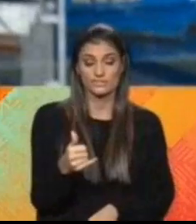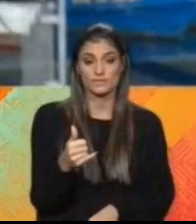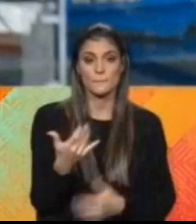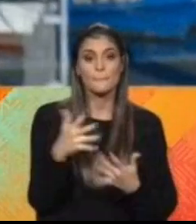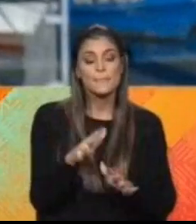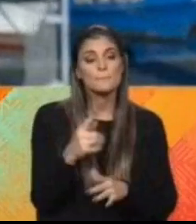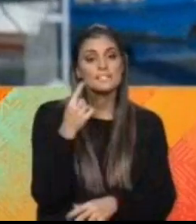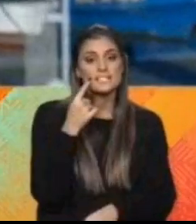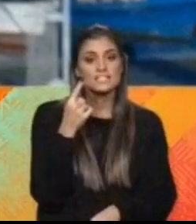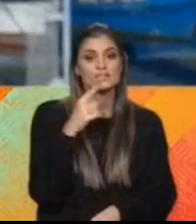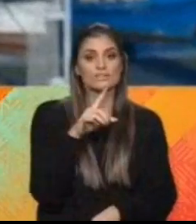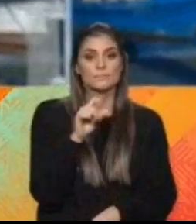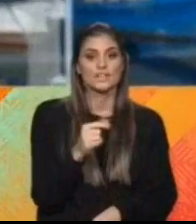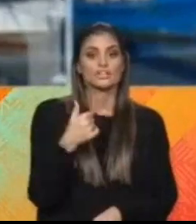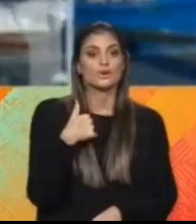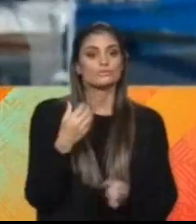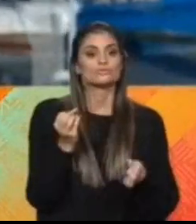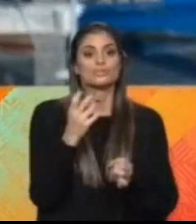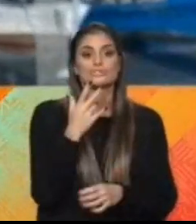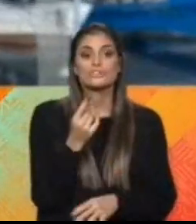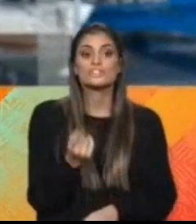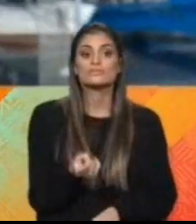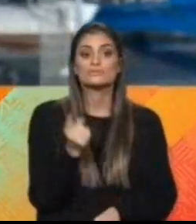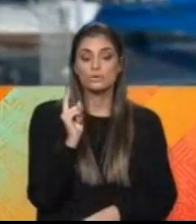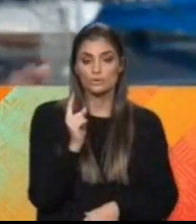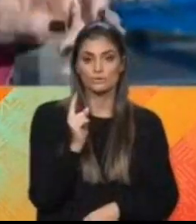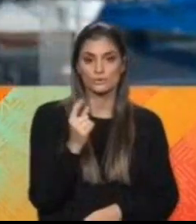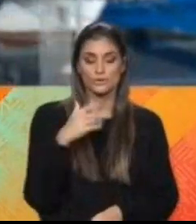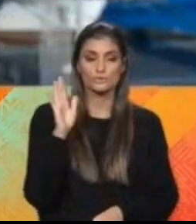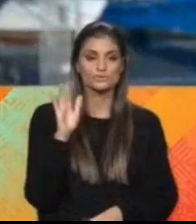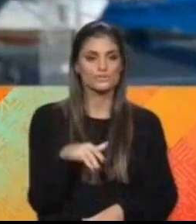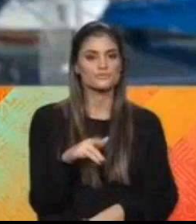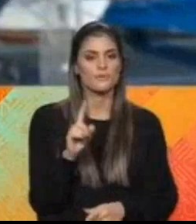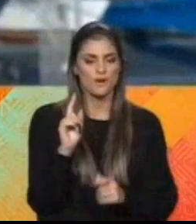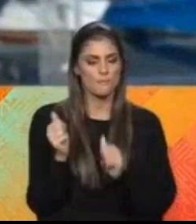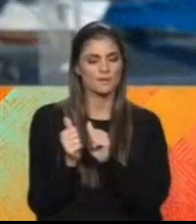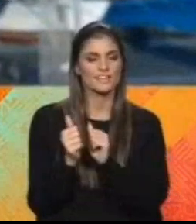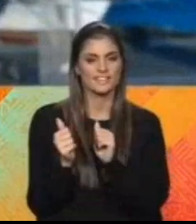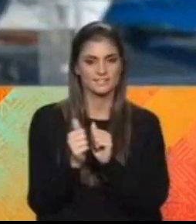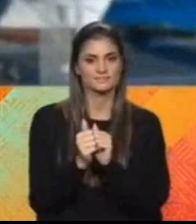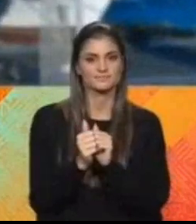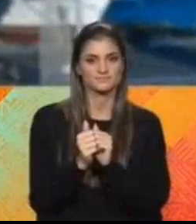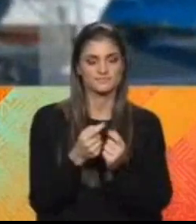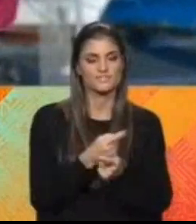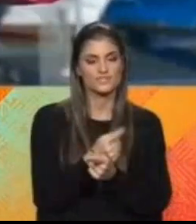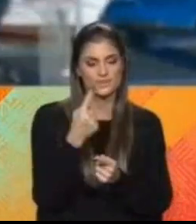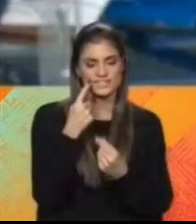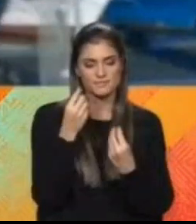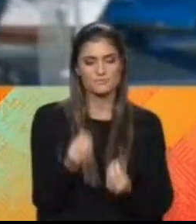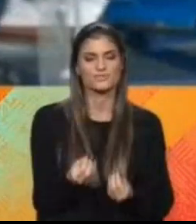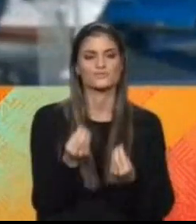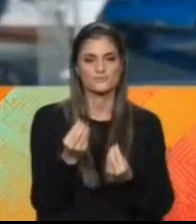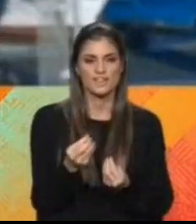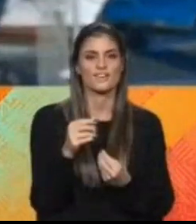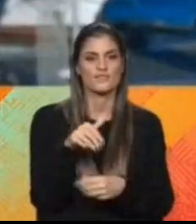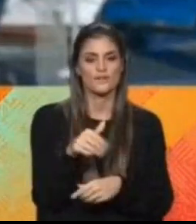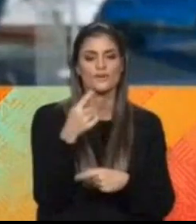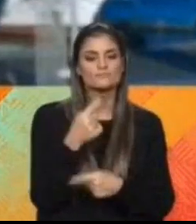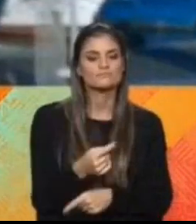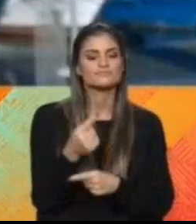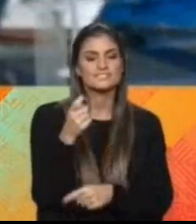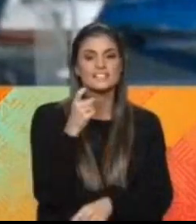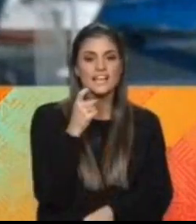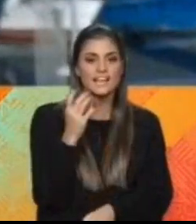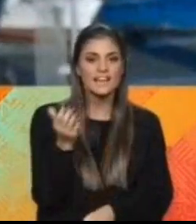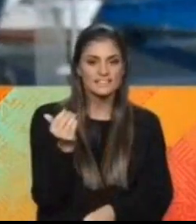Mas atenção, eu não vou estar sozinha. Eu trouxe uma companhia que vocês conhecem muito bem. Eu vou já revelar.